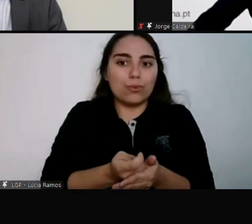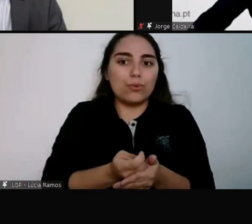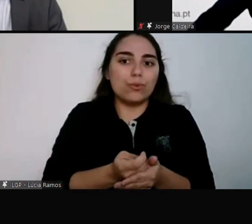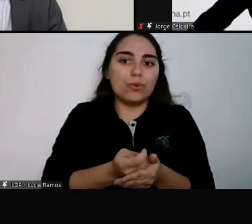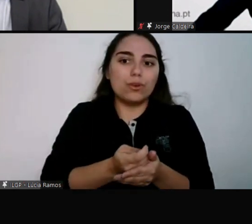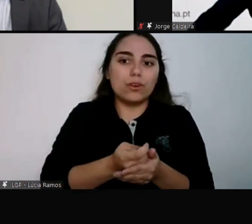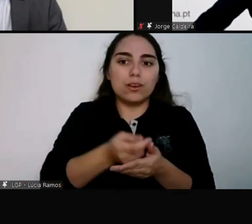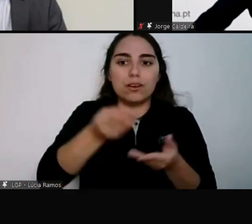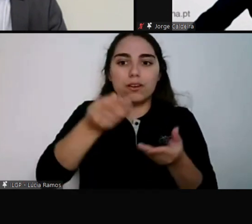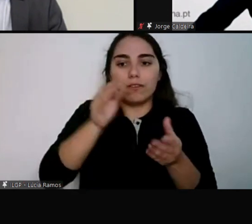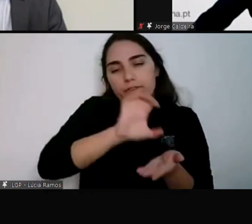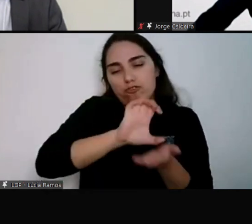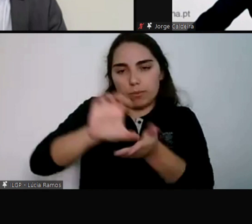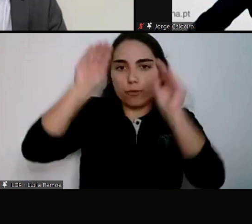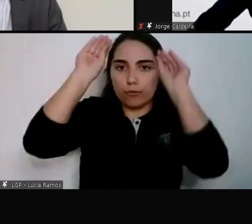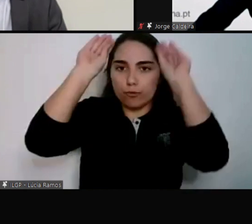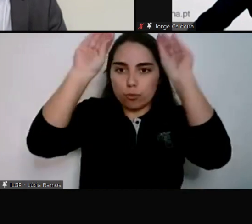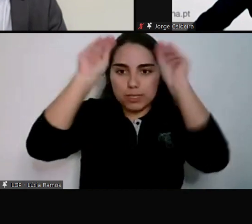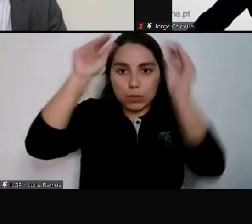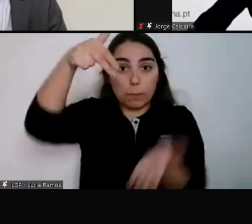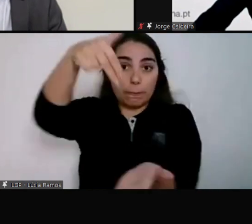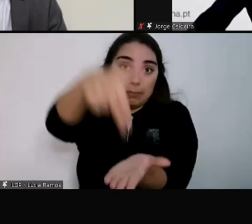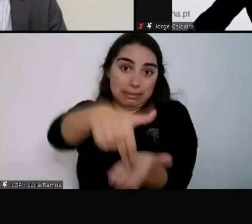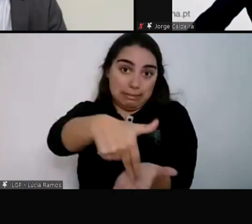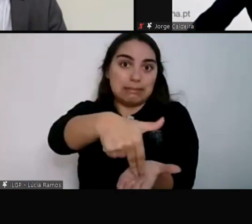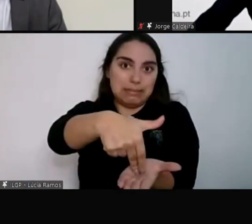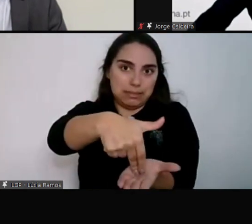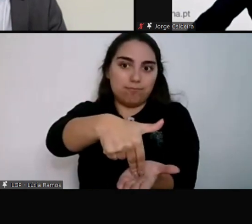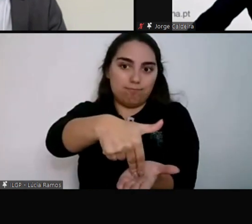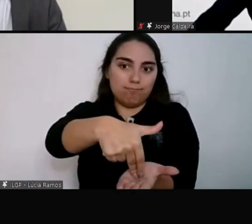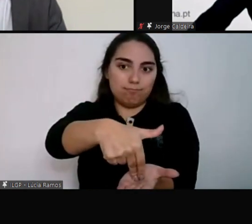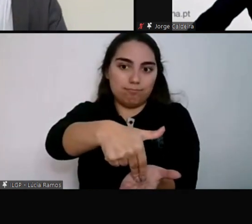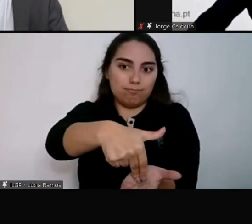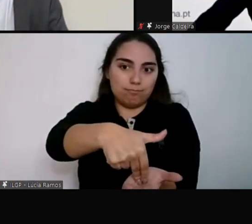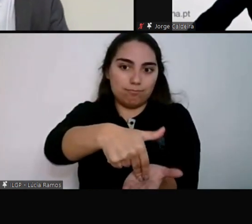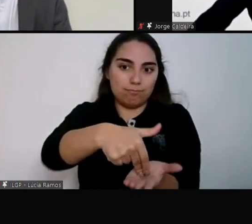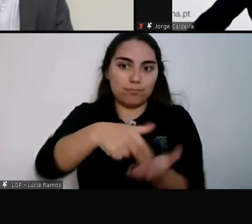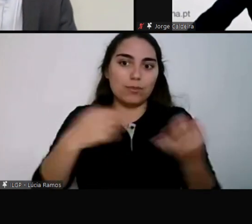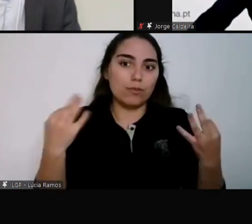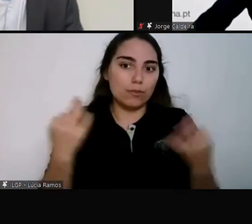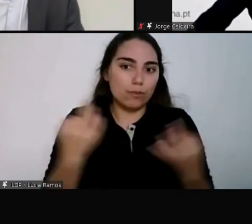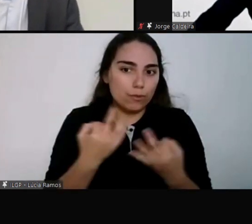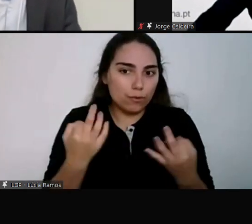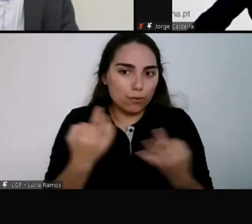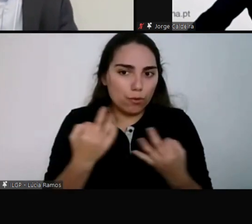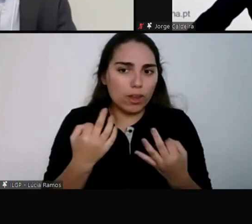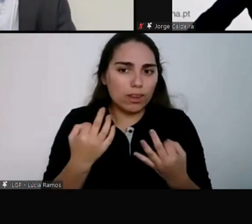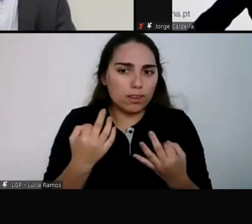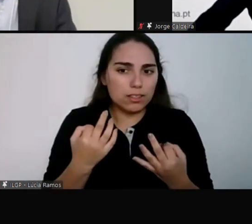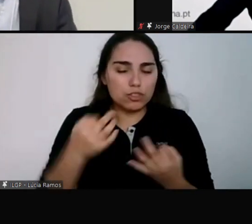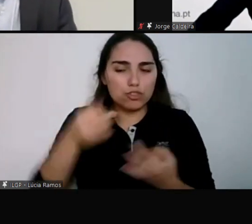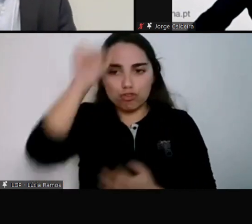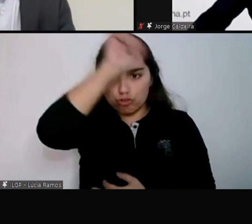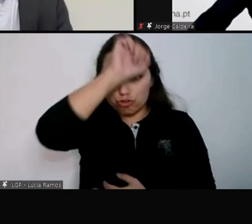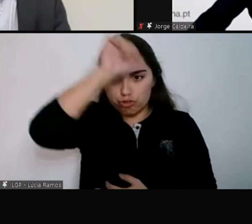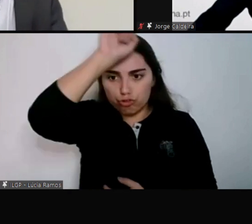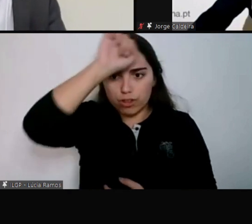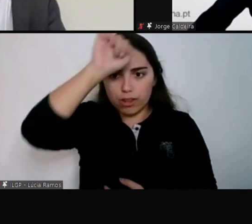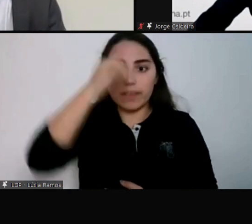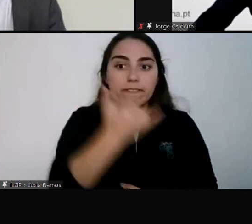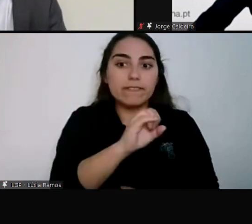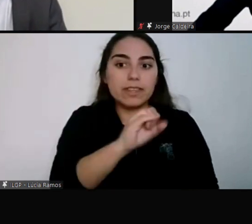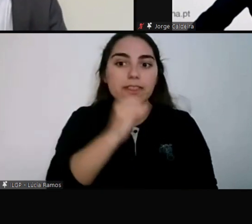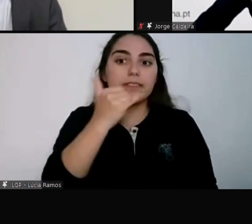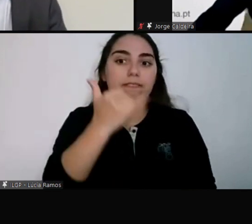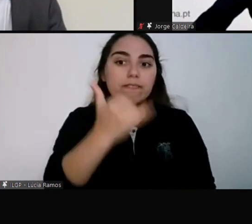síncrona online, com a presença do formador no âmbito deste plano, arrancou logo em força em janeiro de 2022 e que em 2022